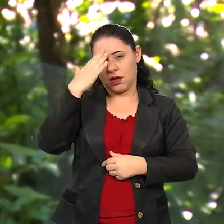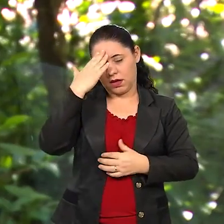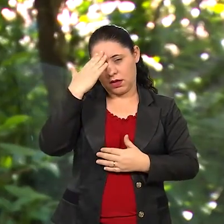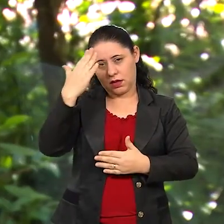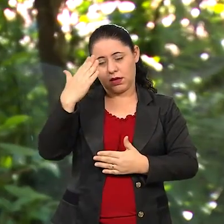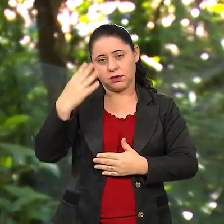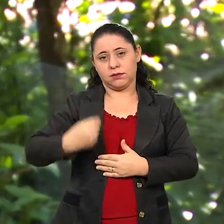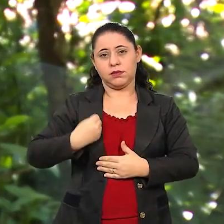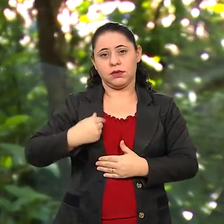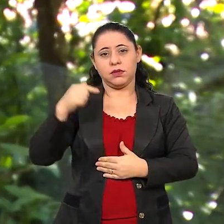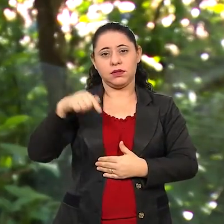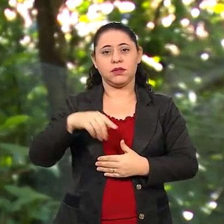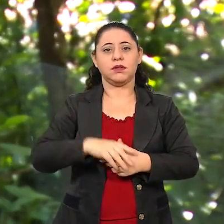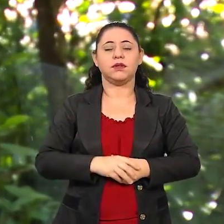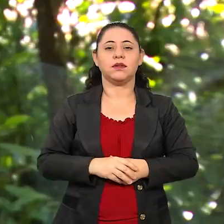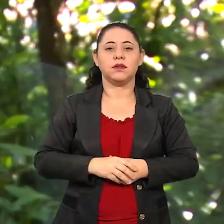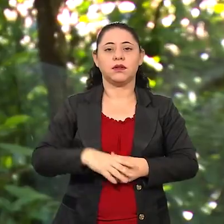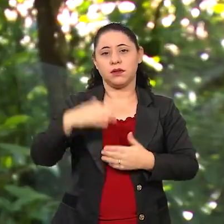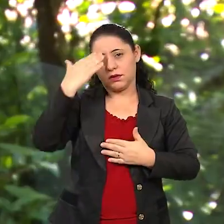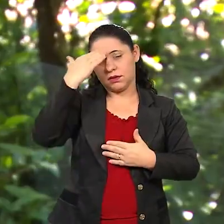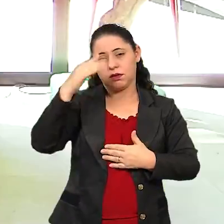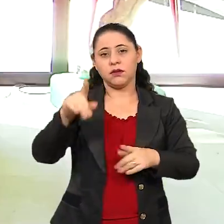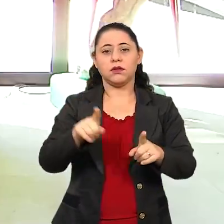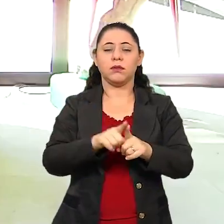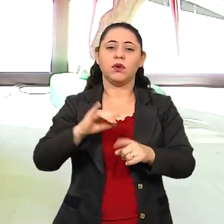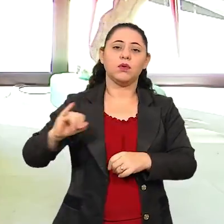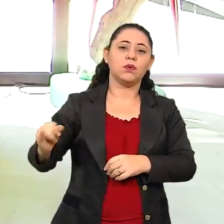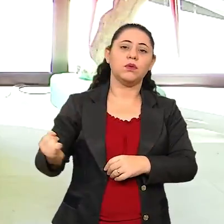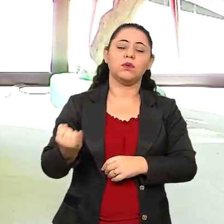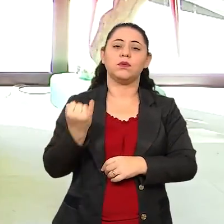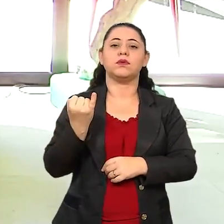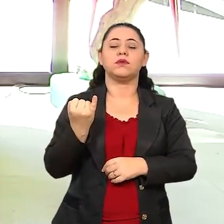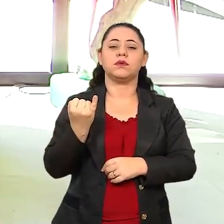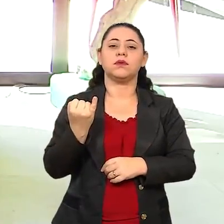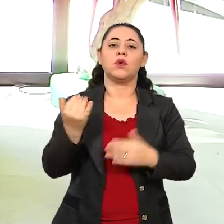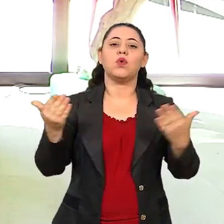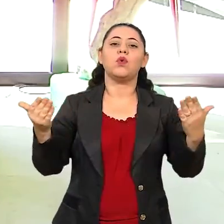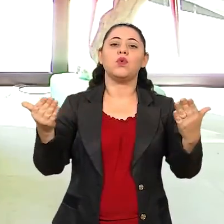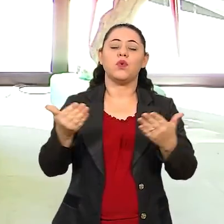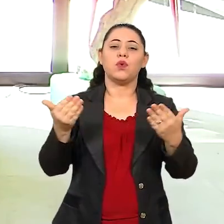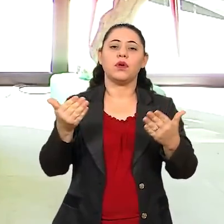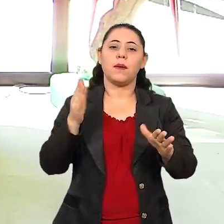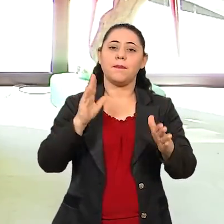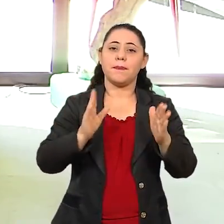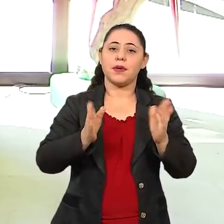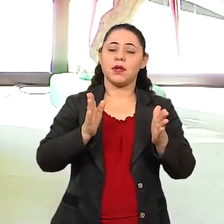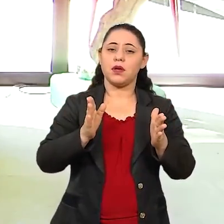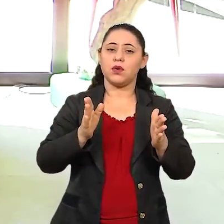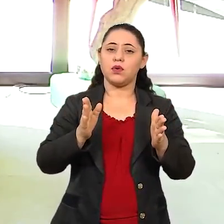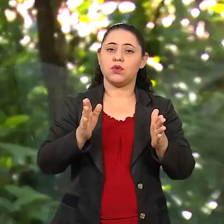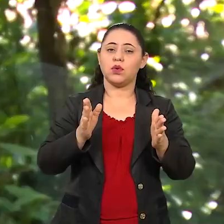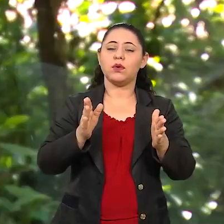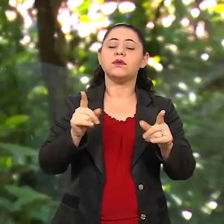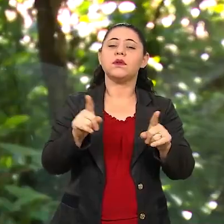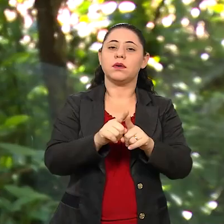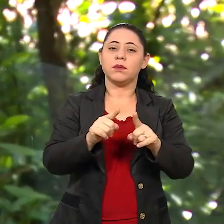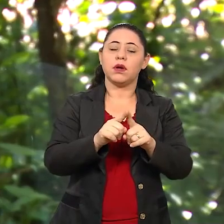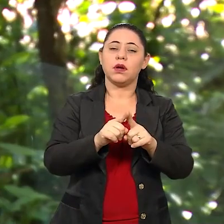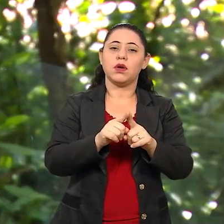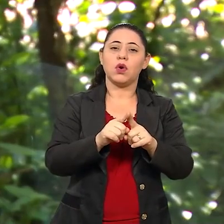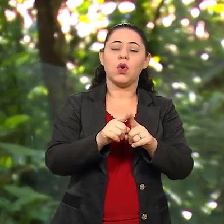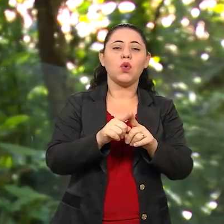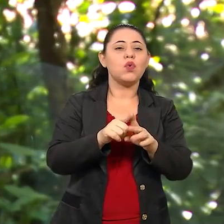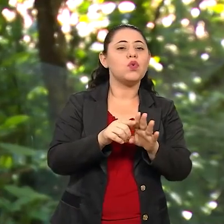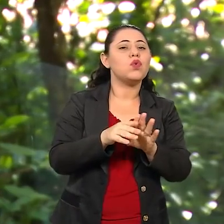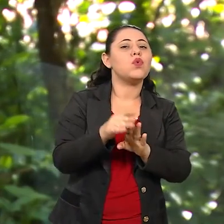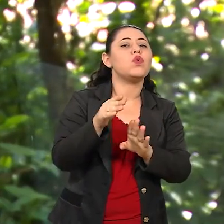agradeço demais sua presença aqui no nosso programa Agradeço também a oportunidade de por esse período né estar à frente da